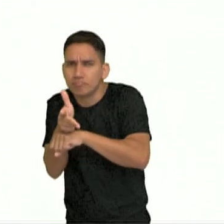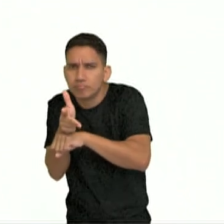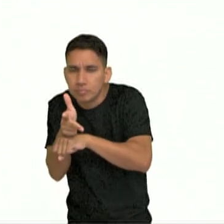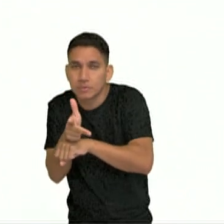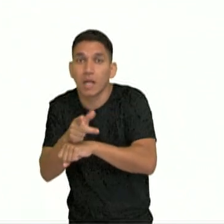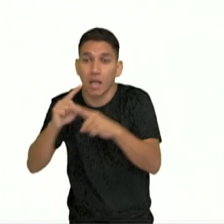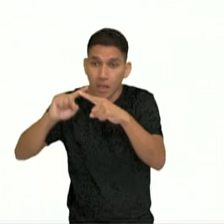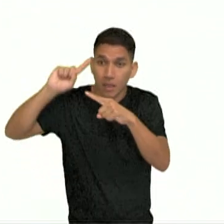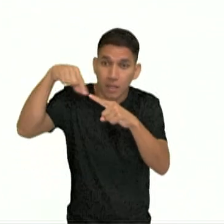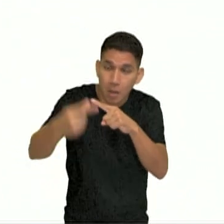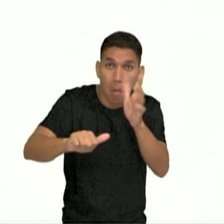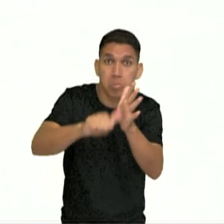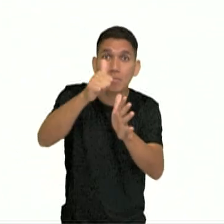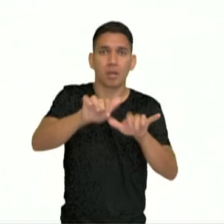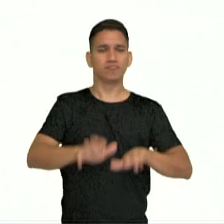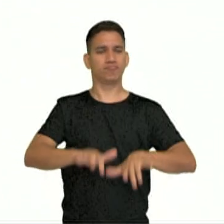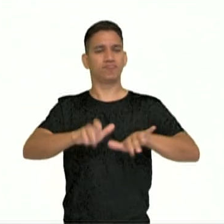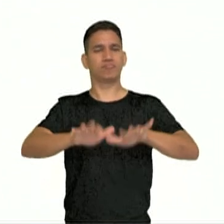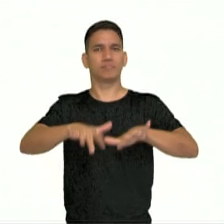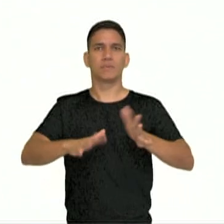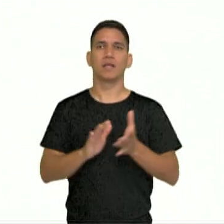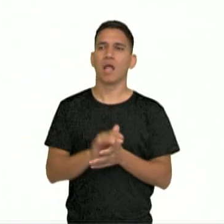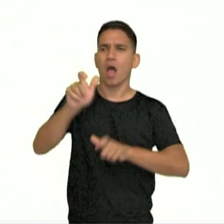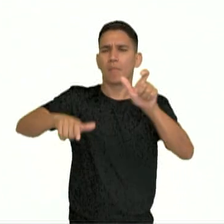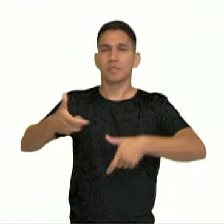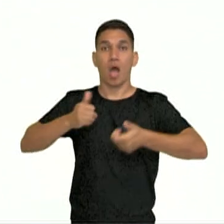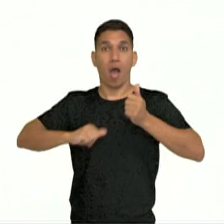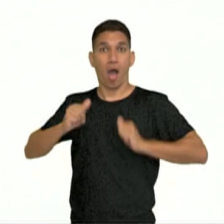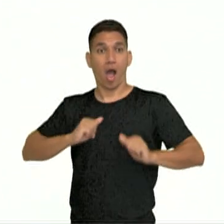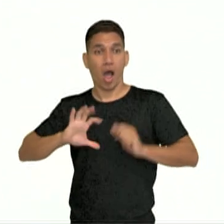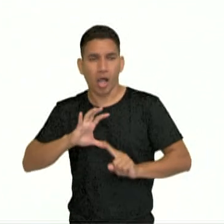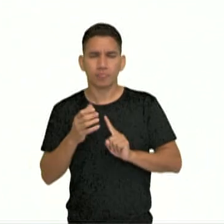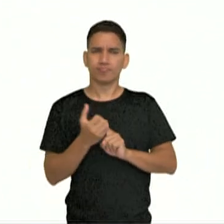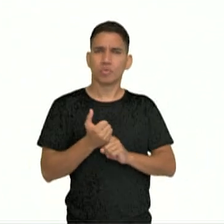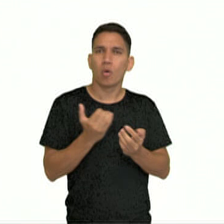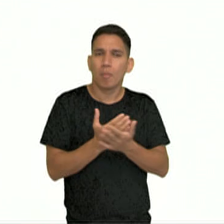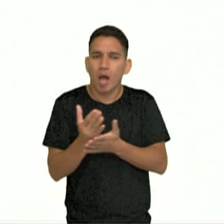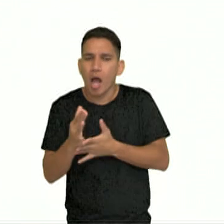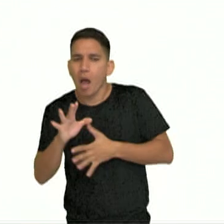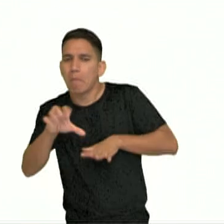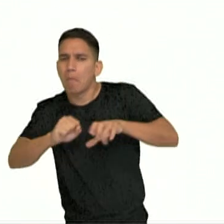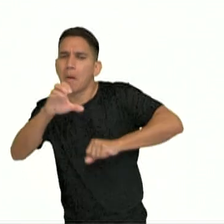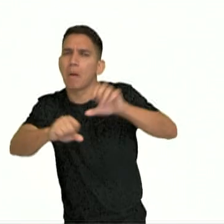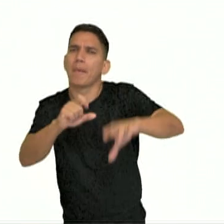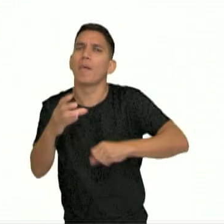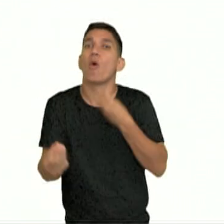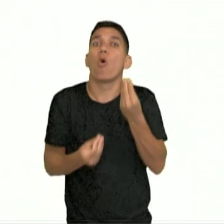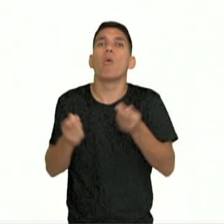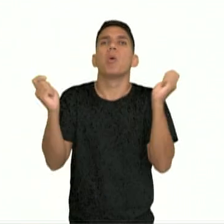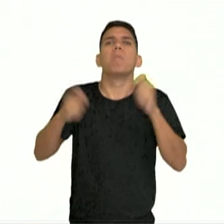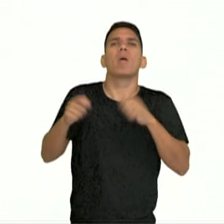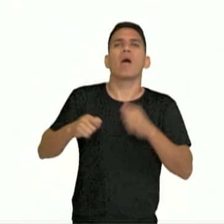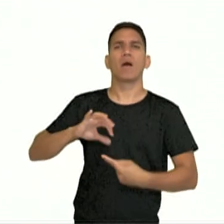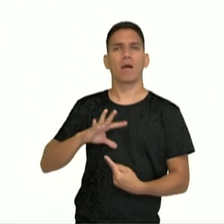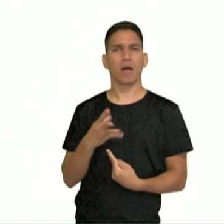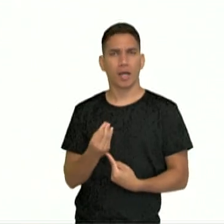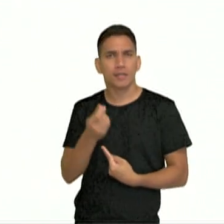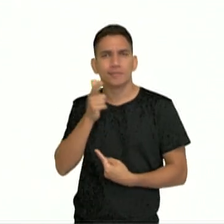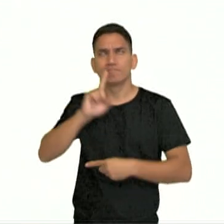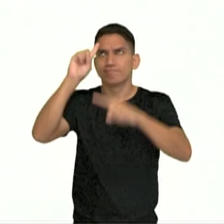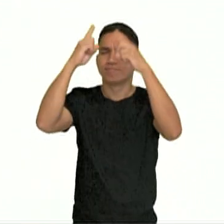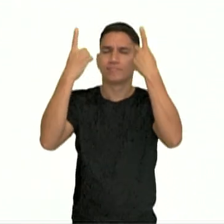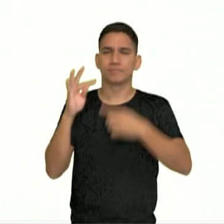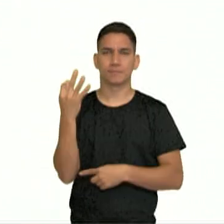primeiros computadores. Os artistas aos poucos foram se integrando às possibilidades da arte por meio destas invenções